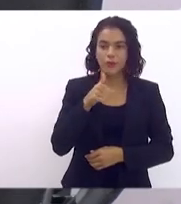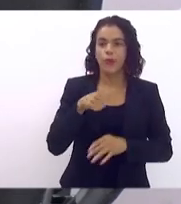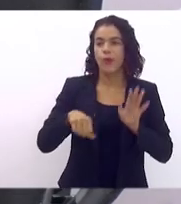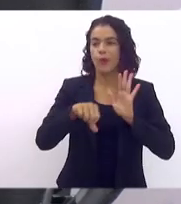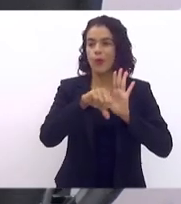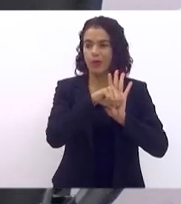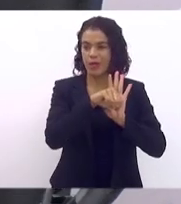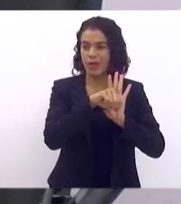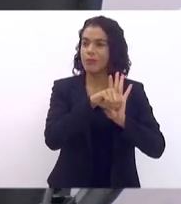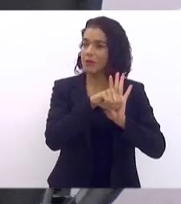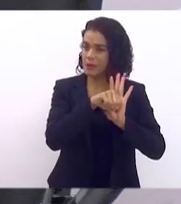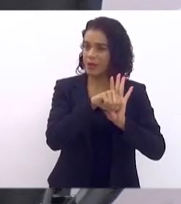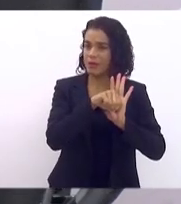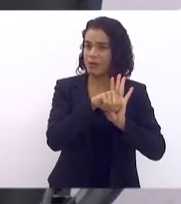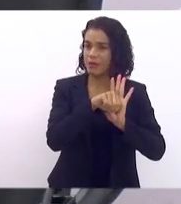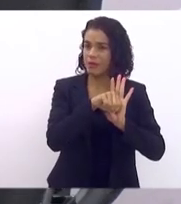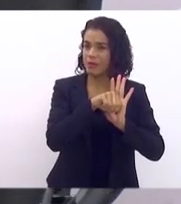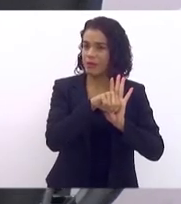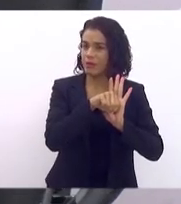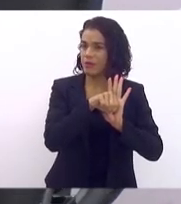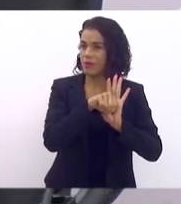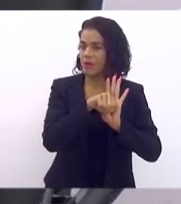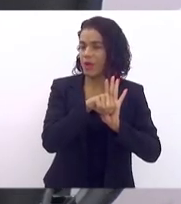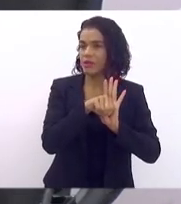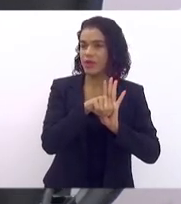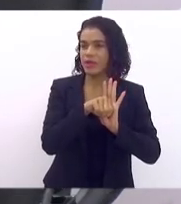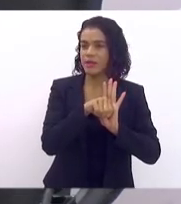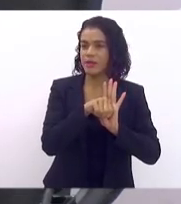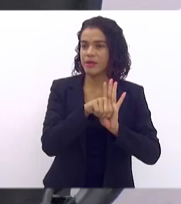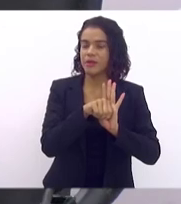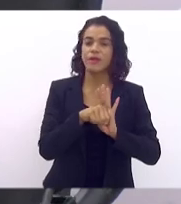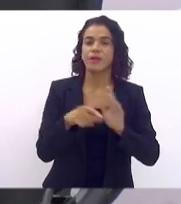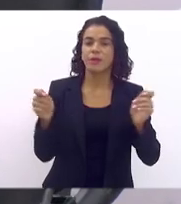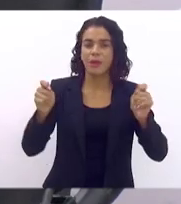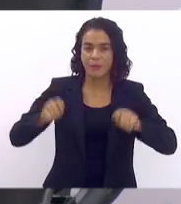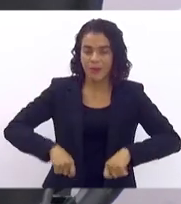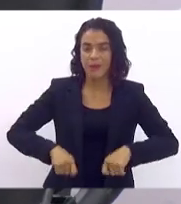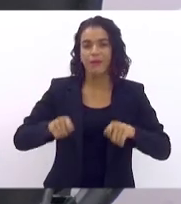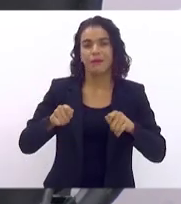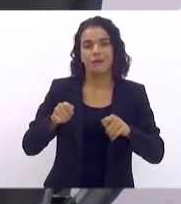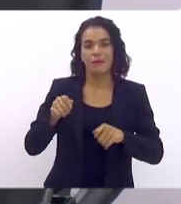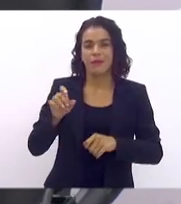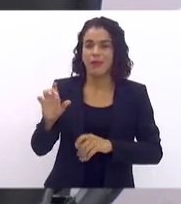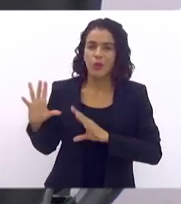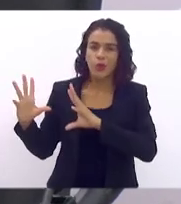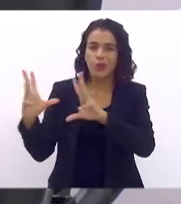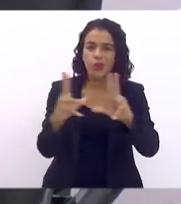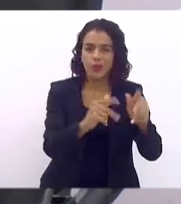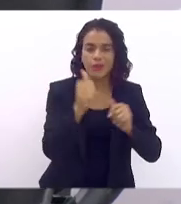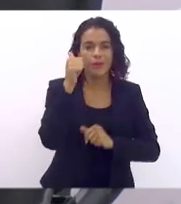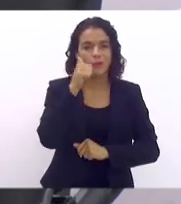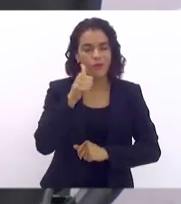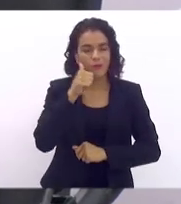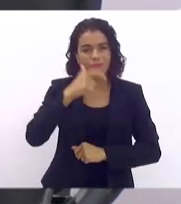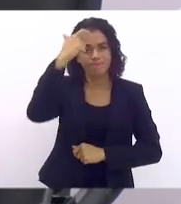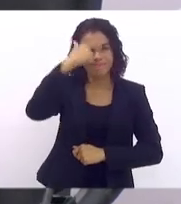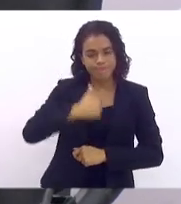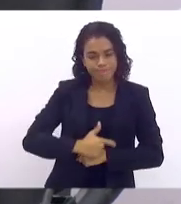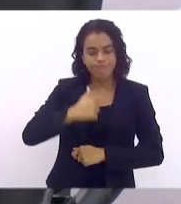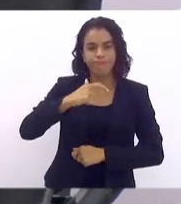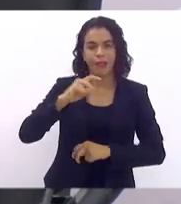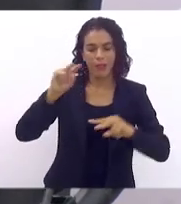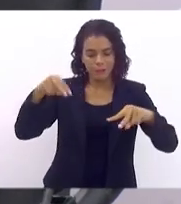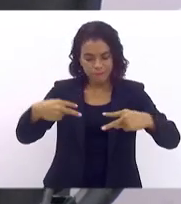a qual elas acabam sendo submetidas, então que permitam que essas mulheres se sintam sujeitas de direito e possam